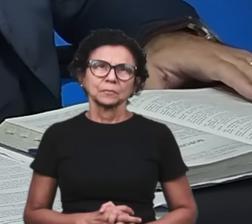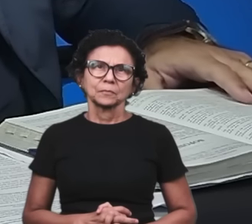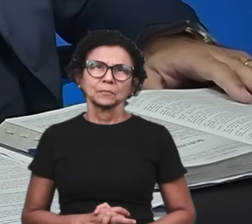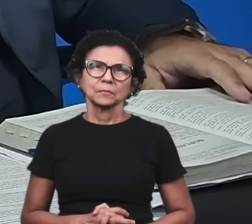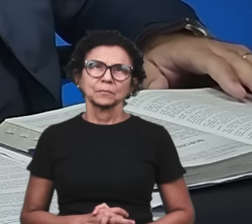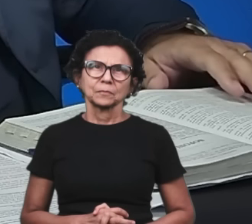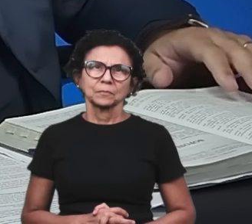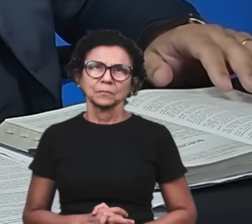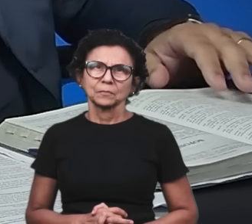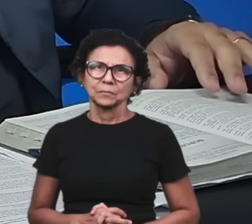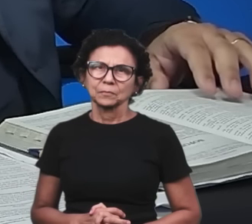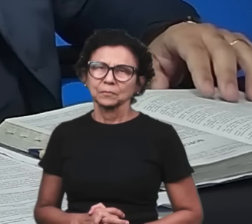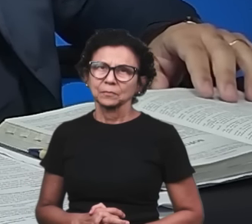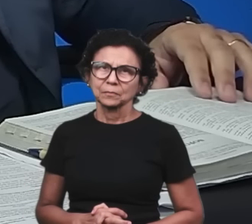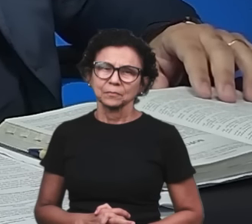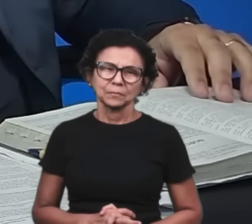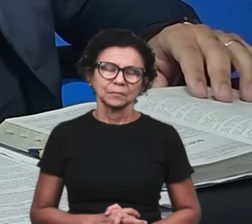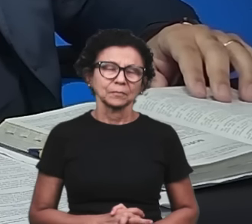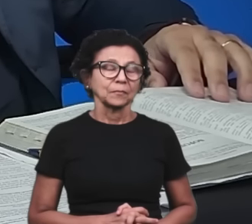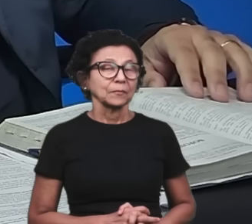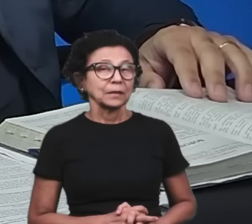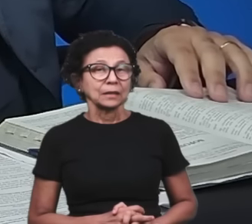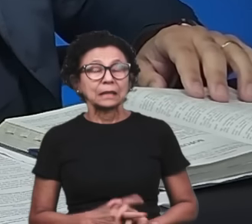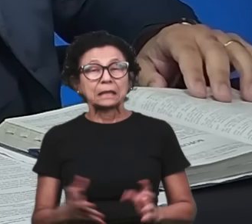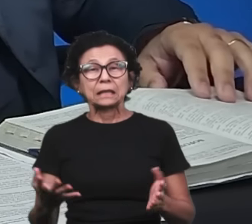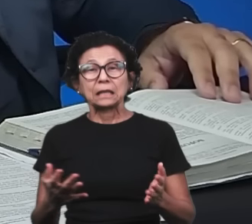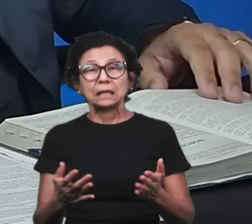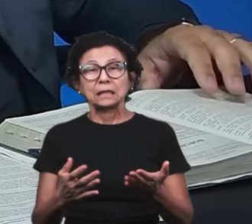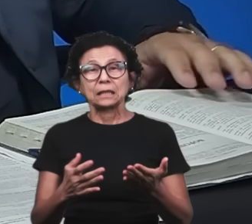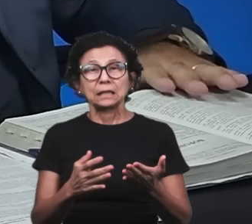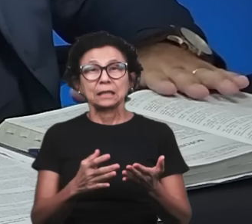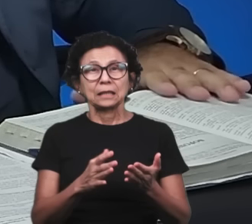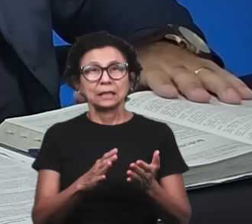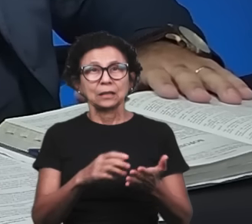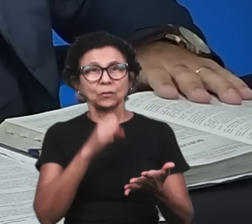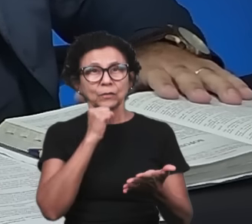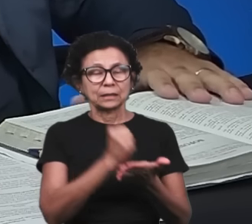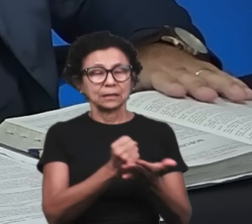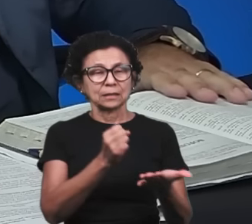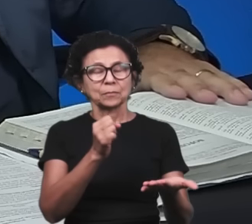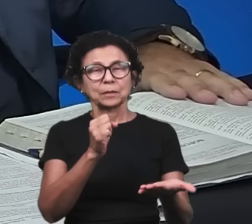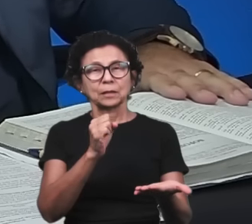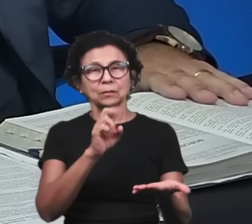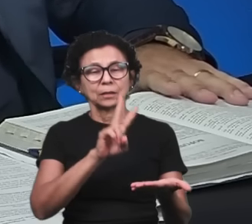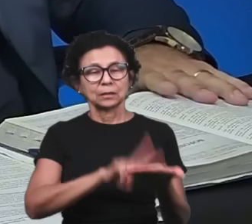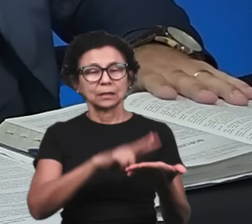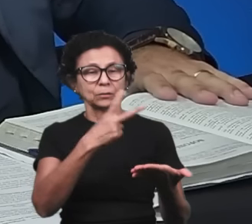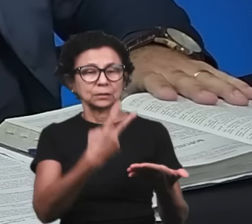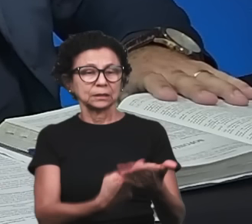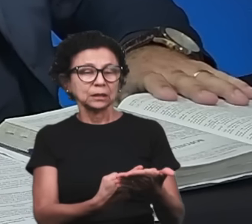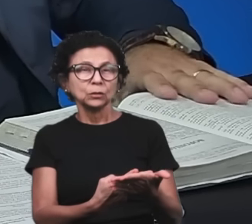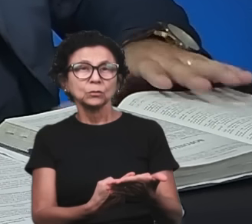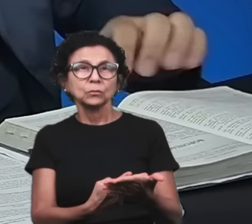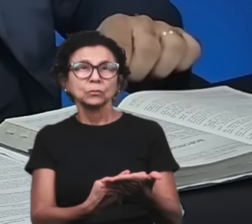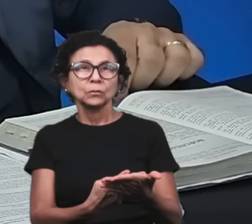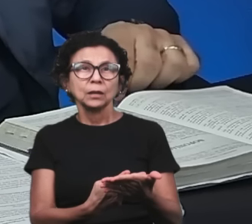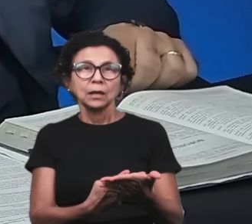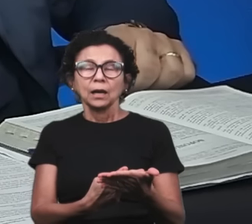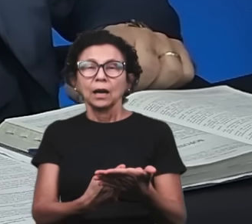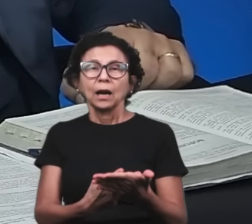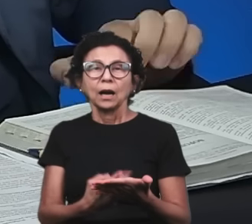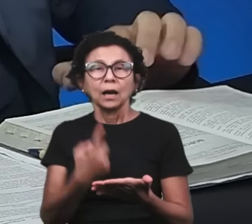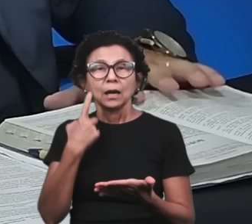nele, mas o justo viverá pela fé, disse, agora a porta do paraíso abriu. Glória a É Jesus. a palavra de